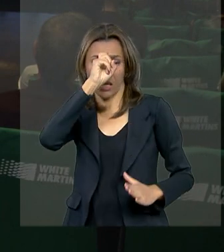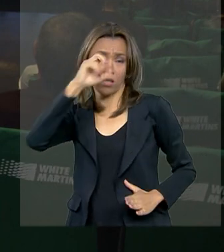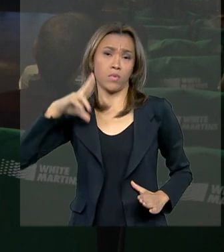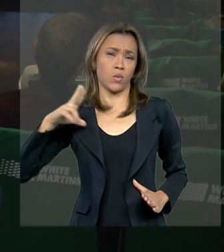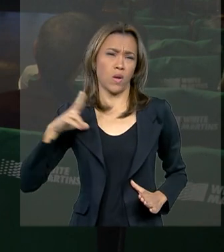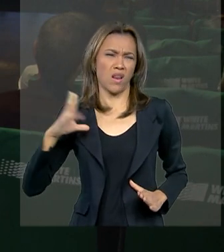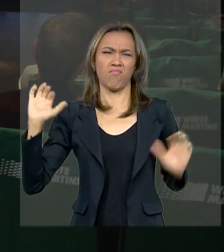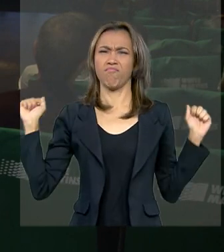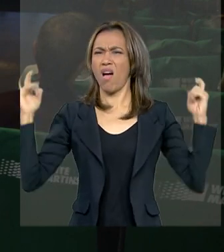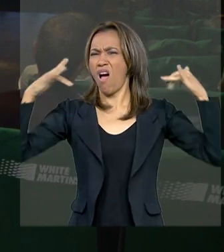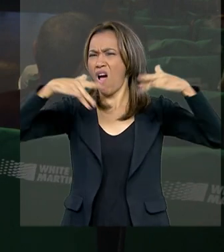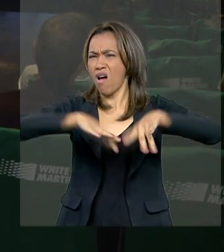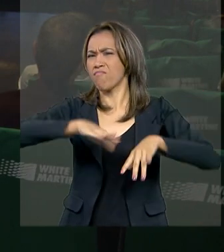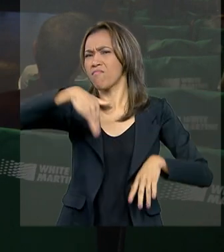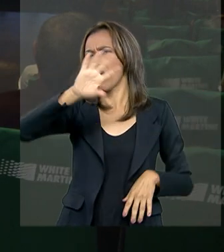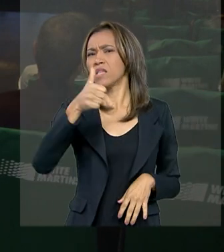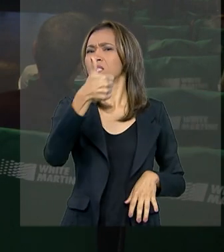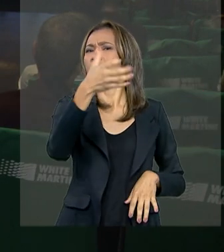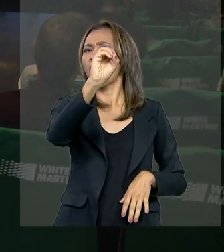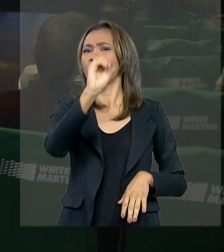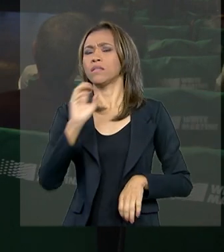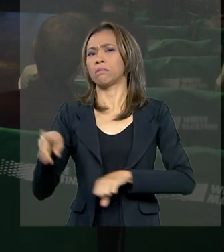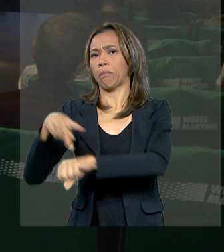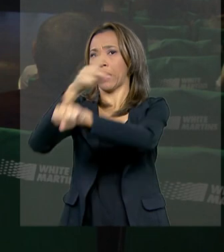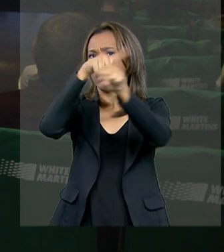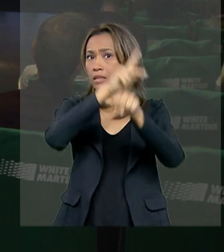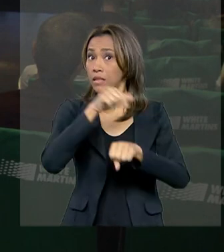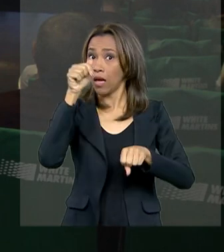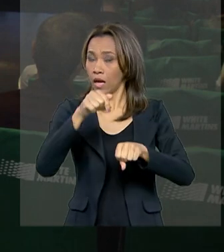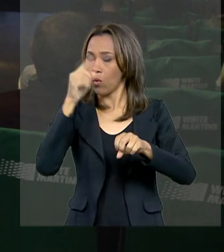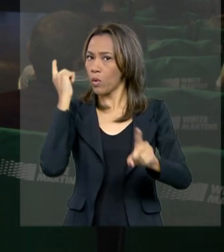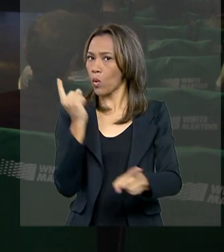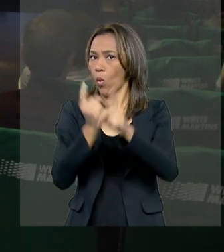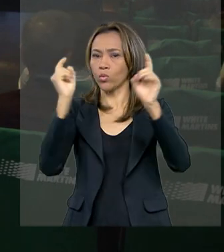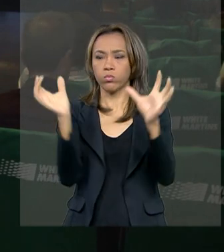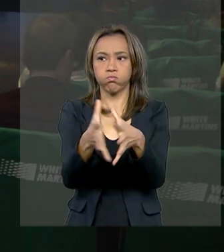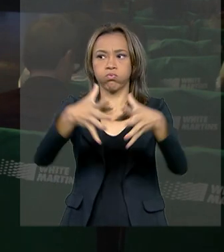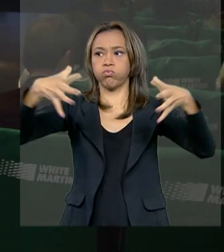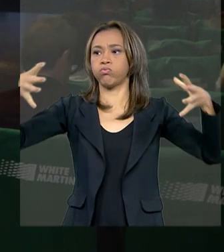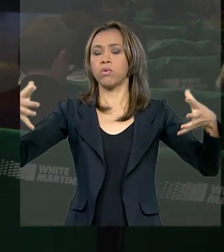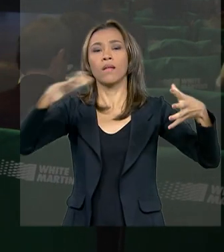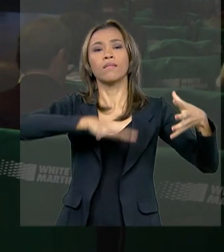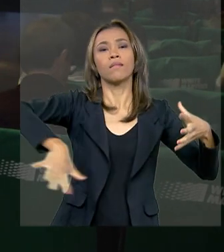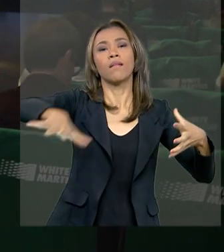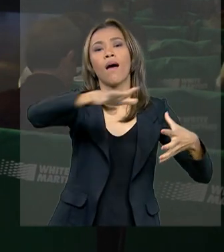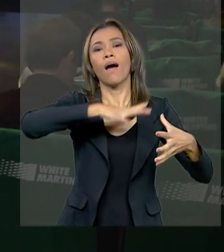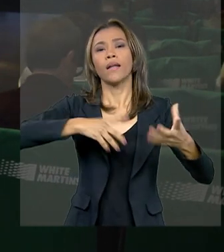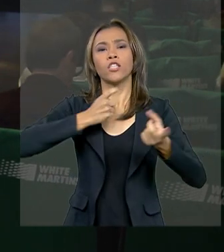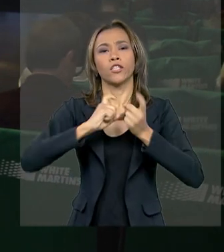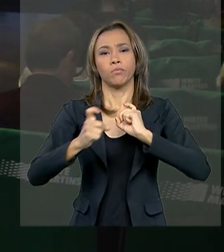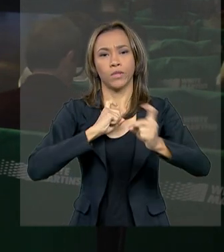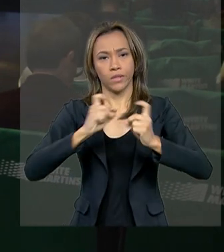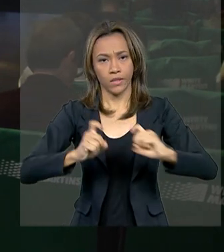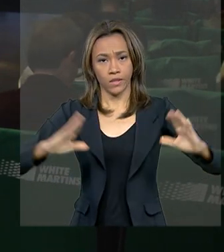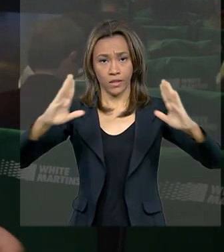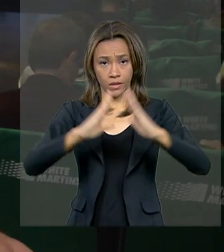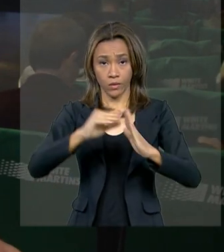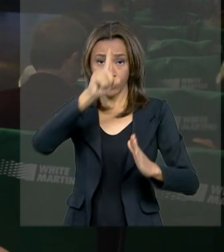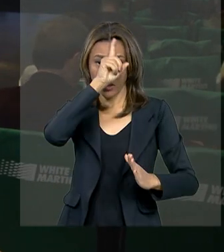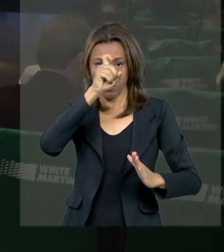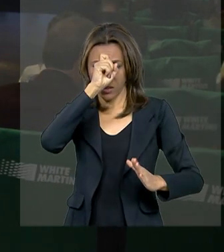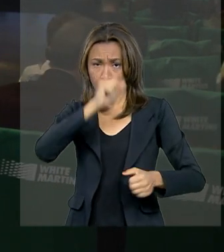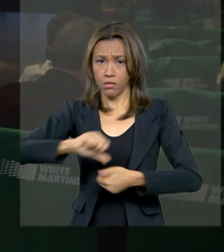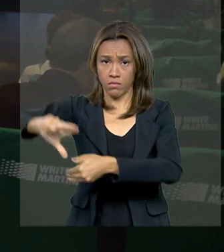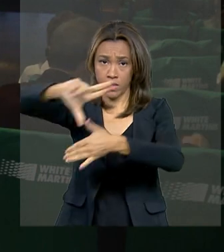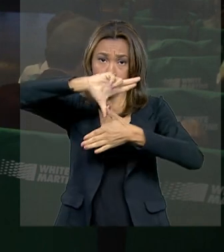de mais de 10 países e é considerado o maior evento em gestão hospitalar da América Latina. O ministro da